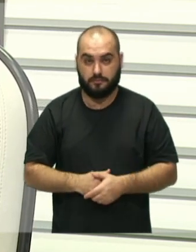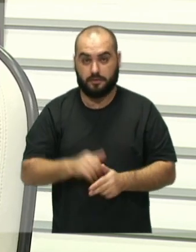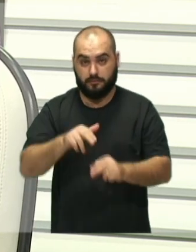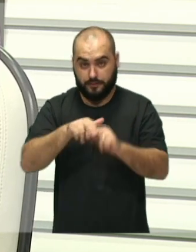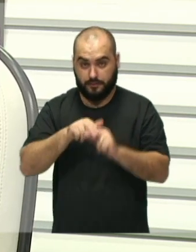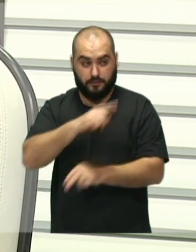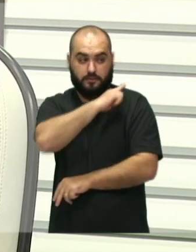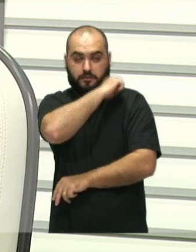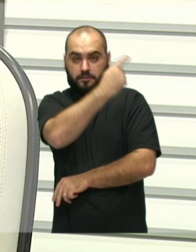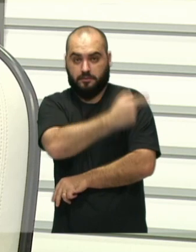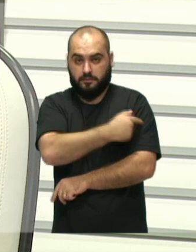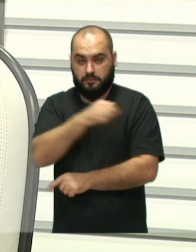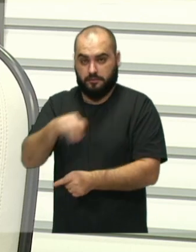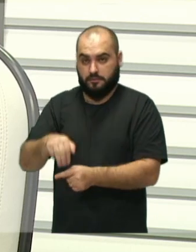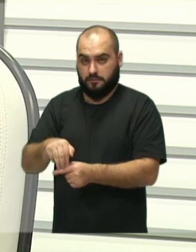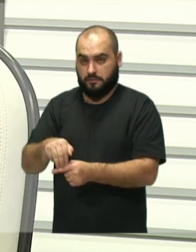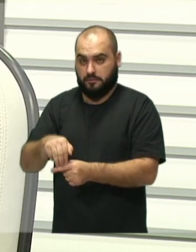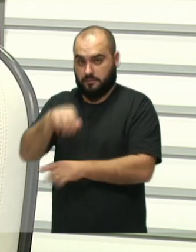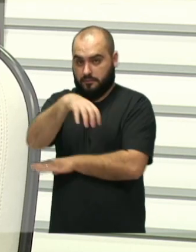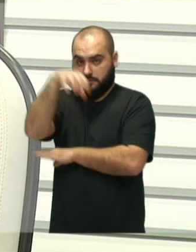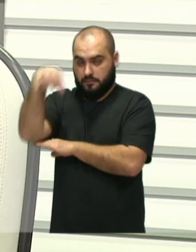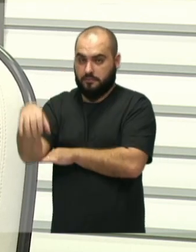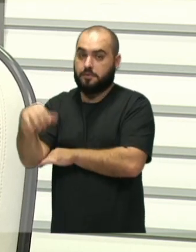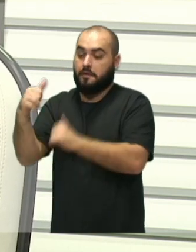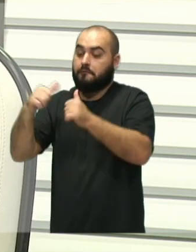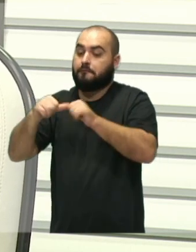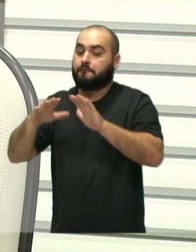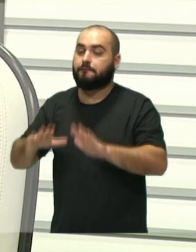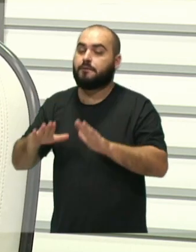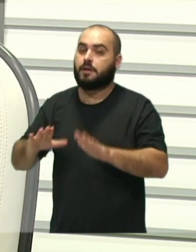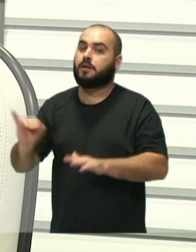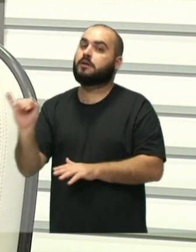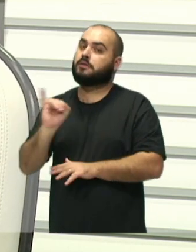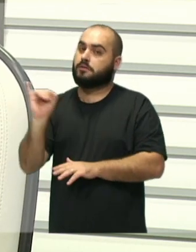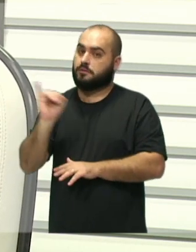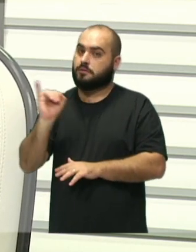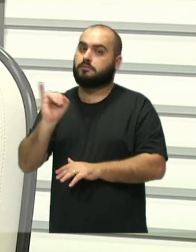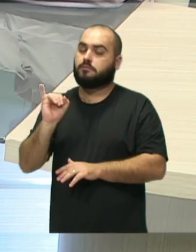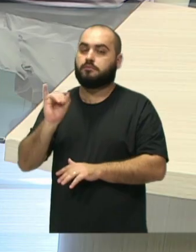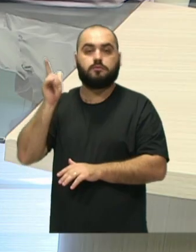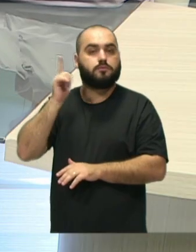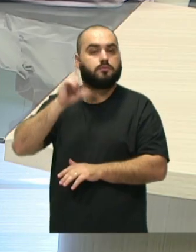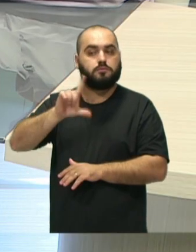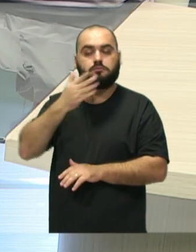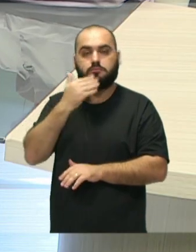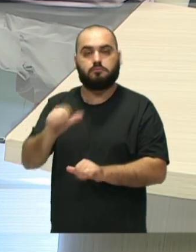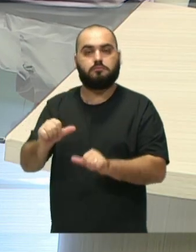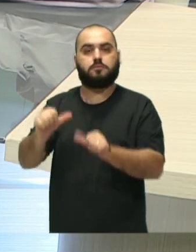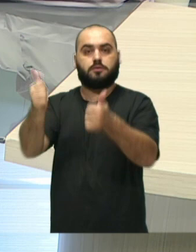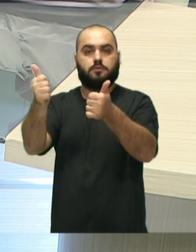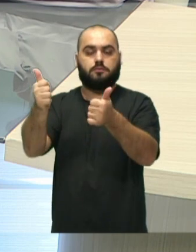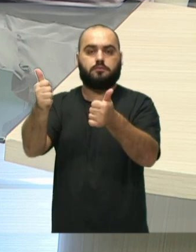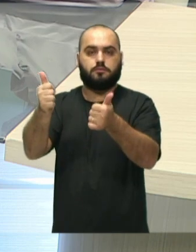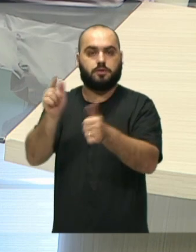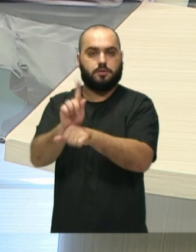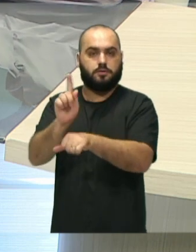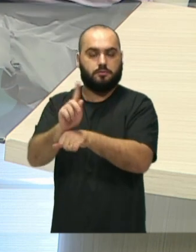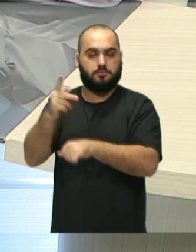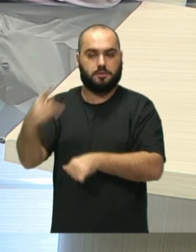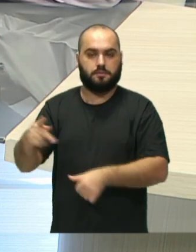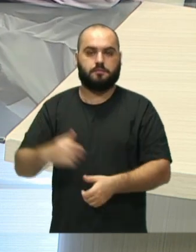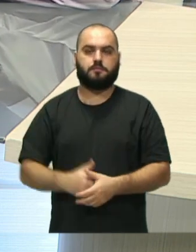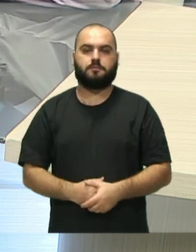vem ser implantado o que está em estudo permaneça com a municipalização com o município na sua gestão